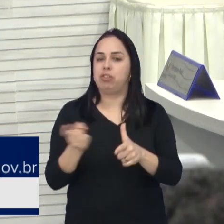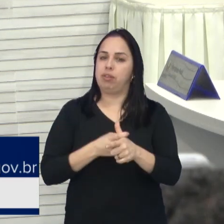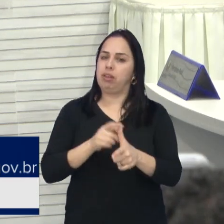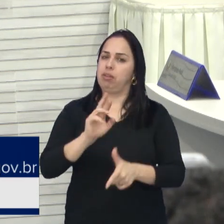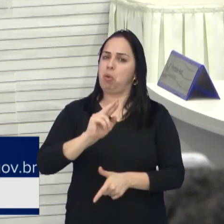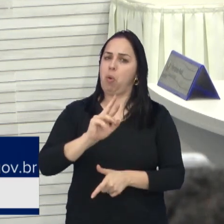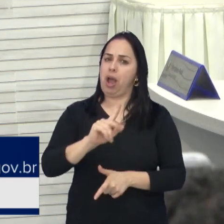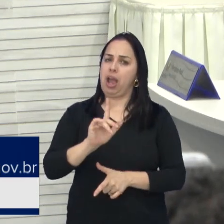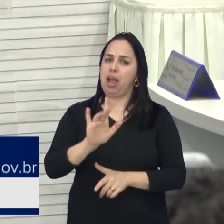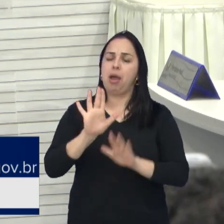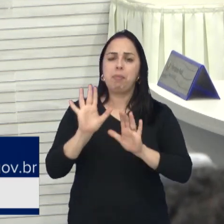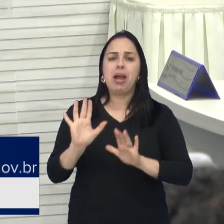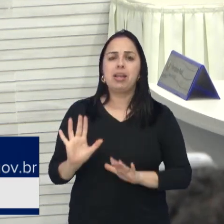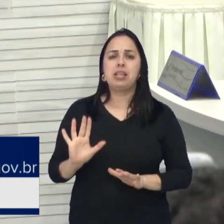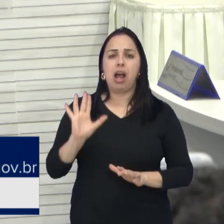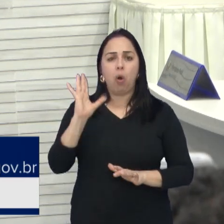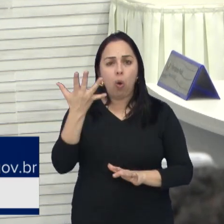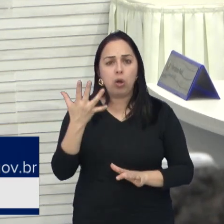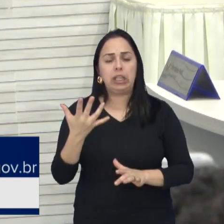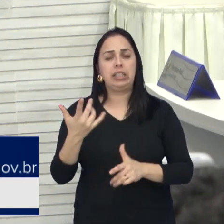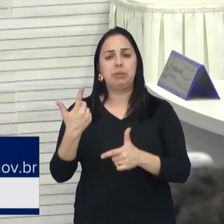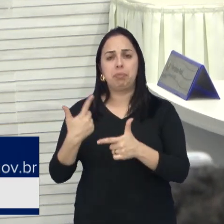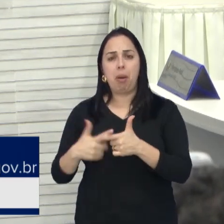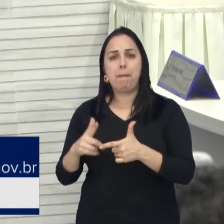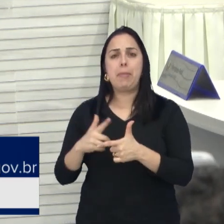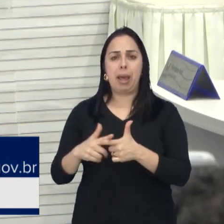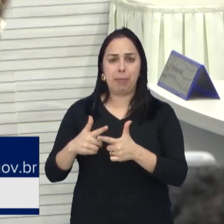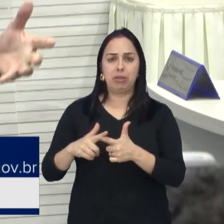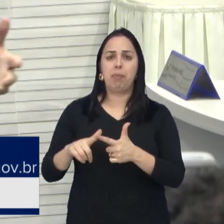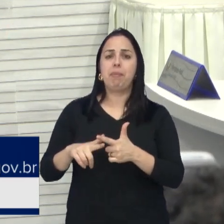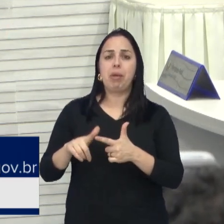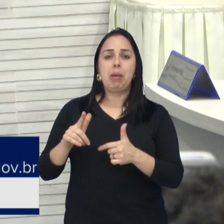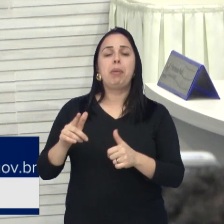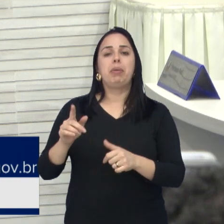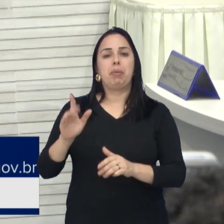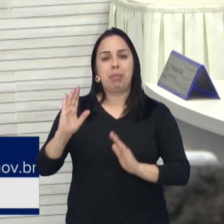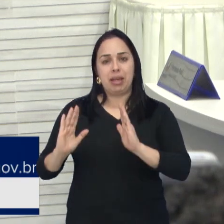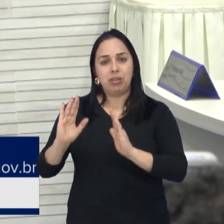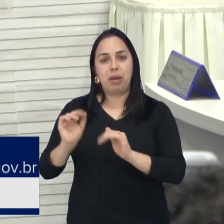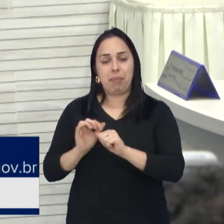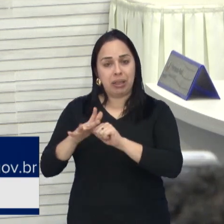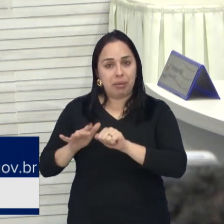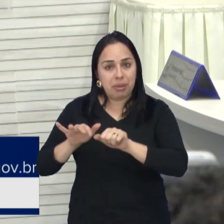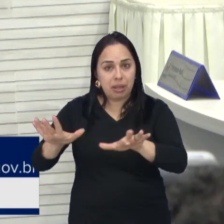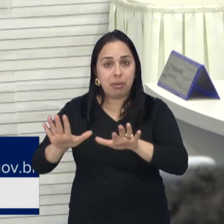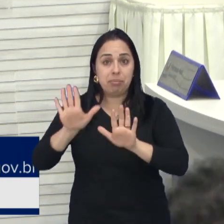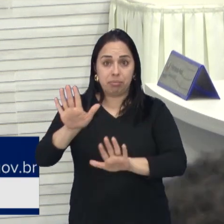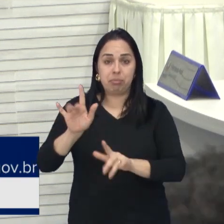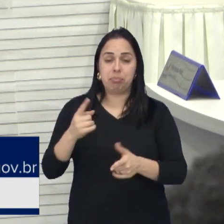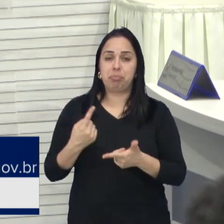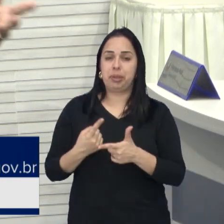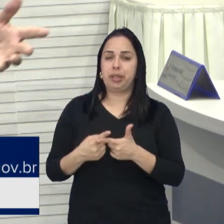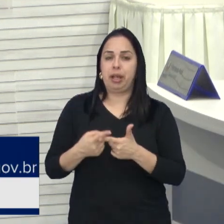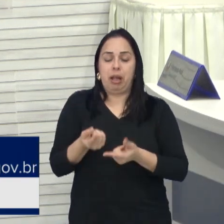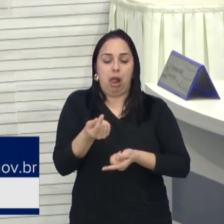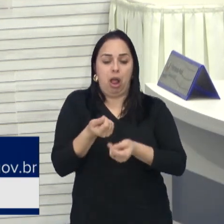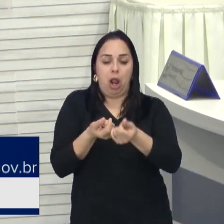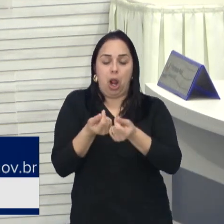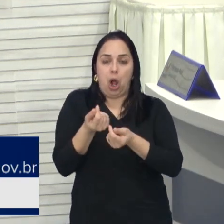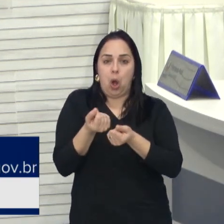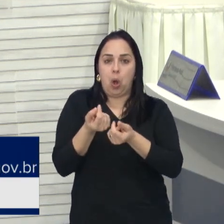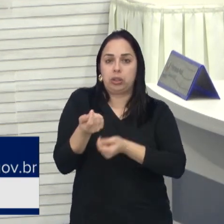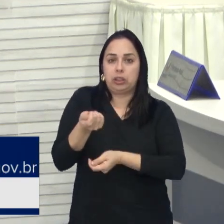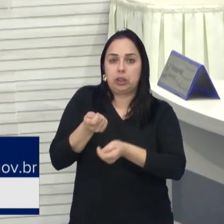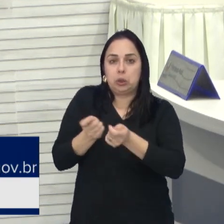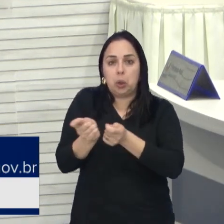muitas pessoas tiveram problemas durante a pandemia, principalmente em relação às suas finanças, e não